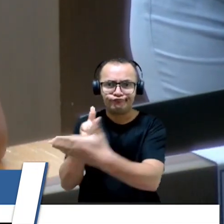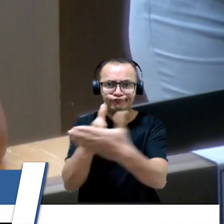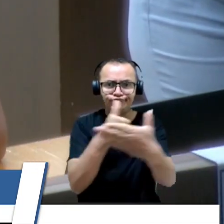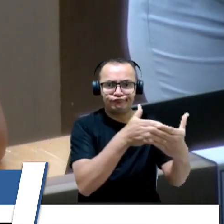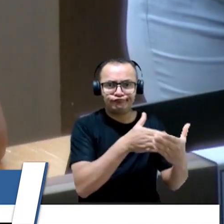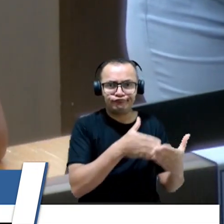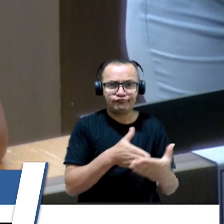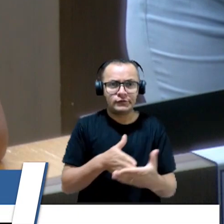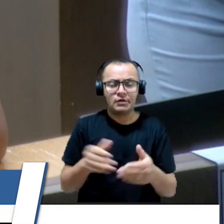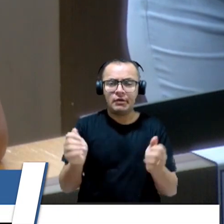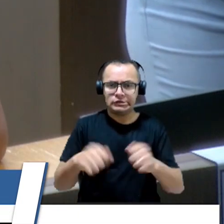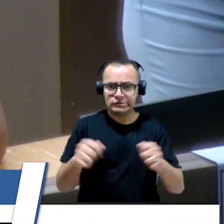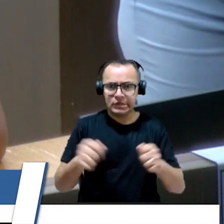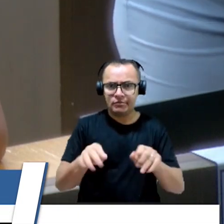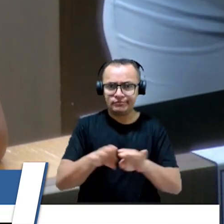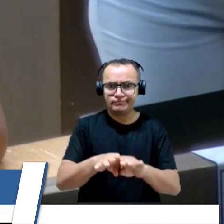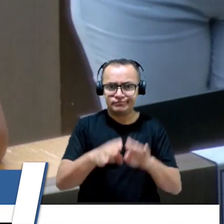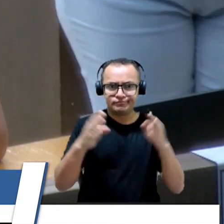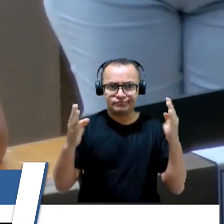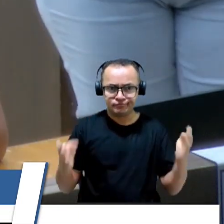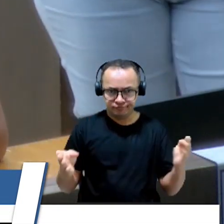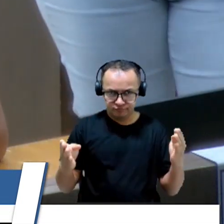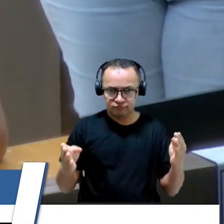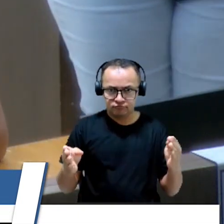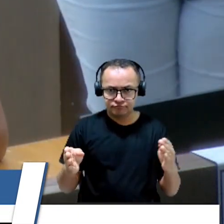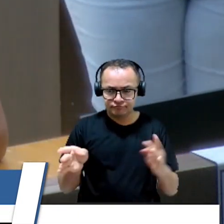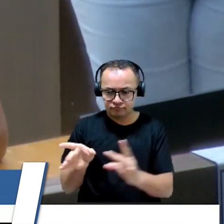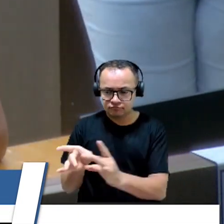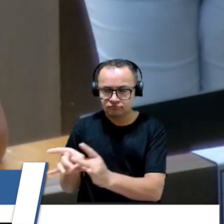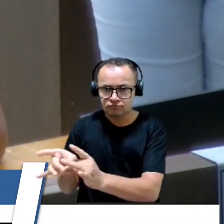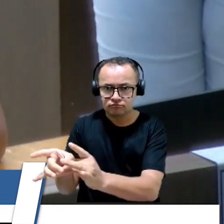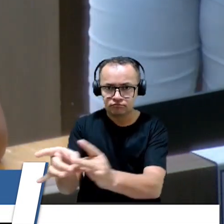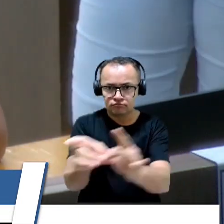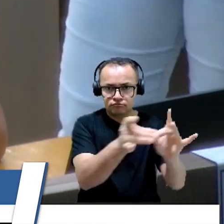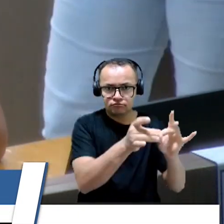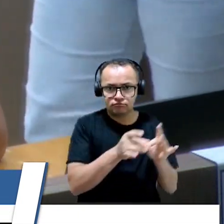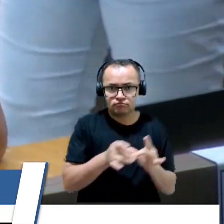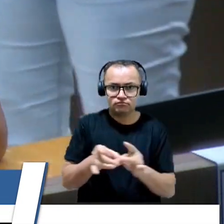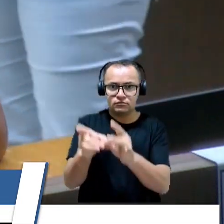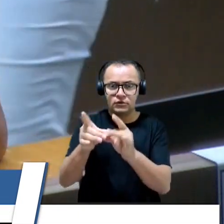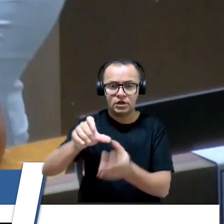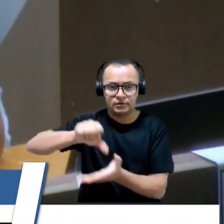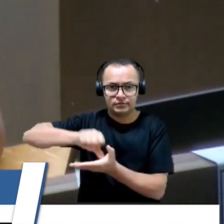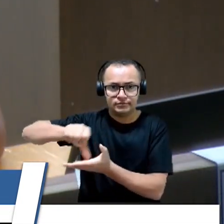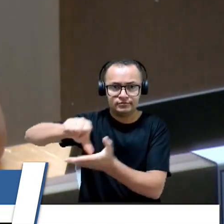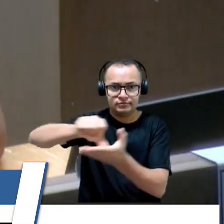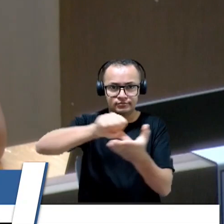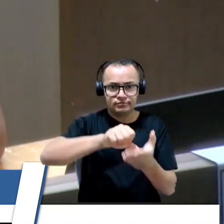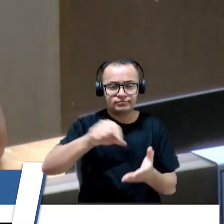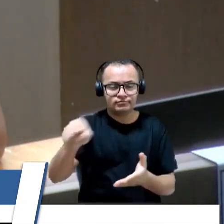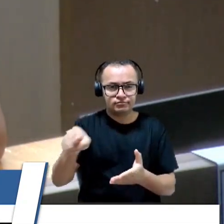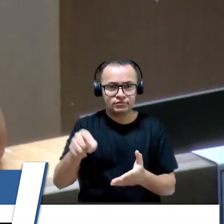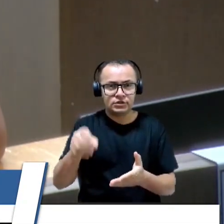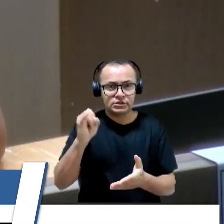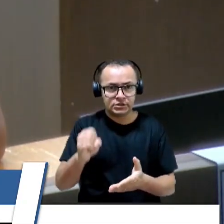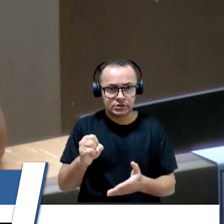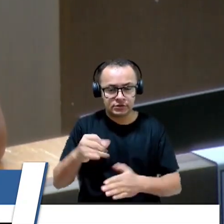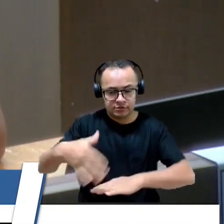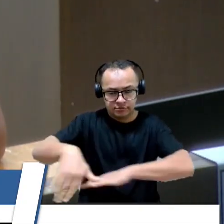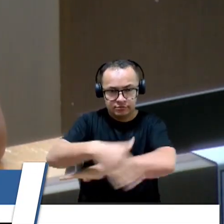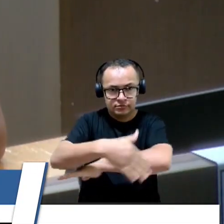para interligar aos bairros lá do Jardim Brasilândia, né, quem sobe na L. Palermo, vai para